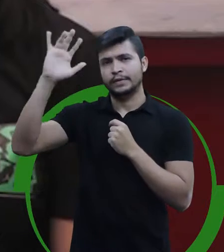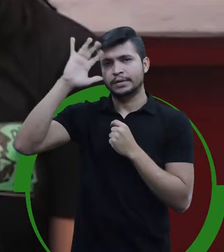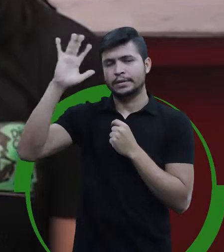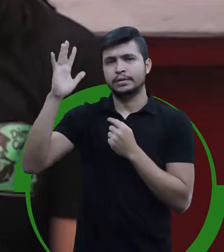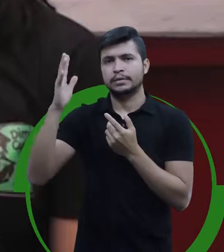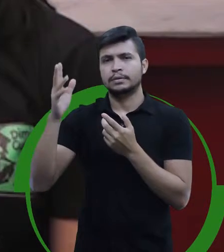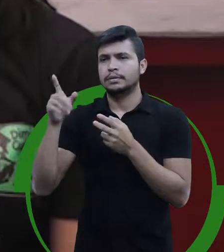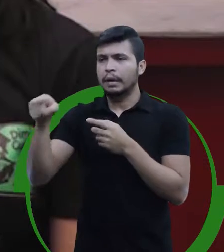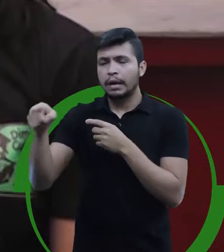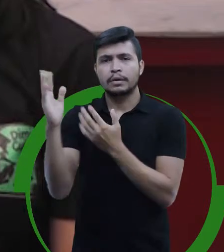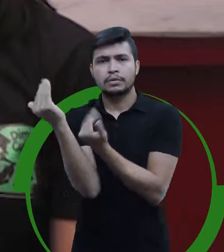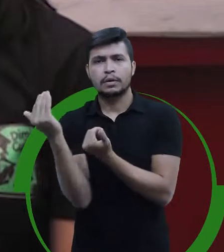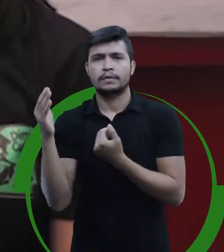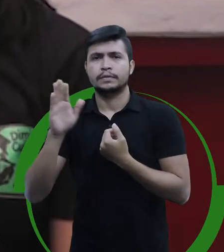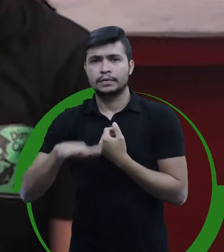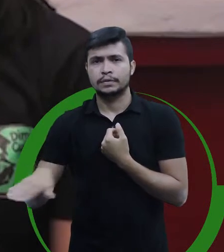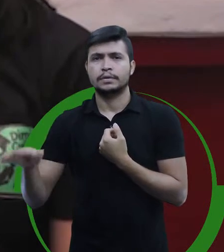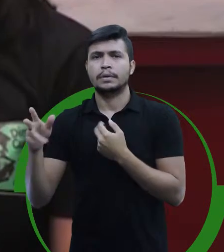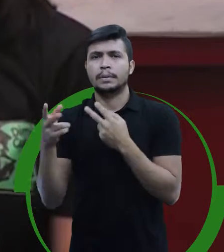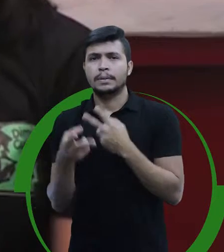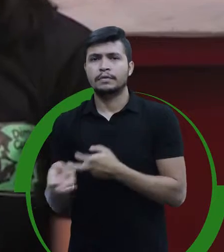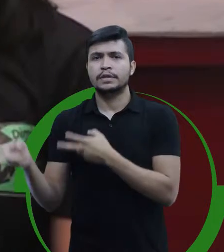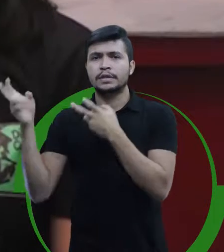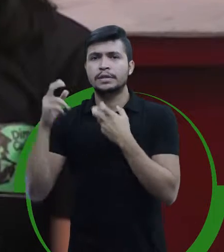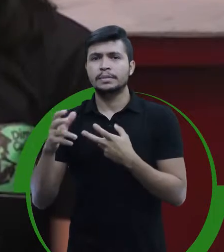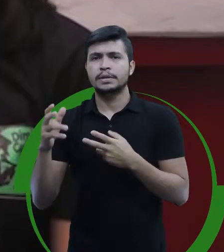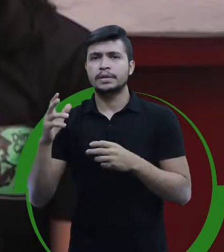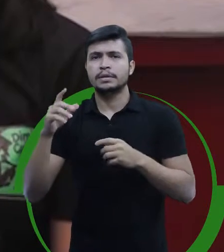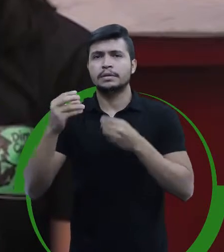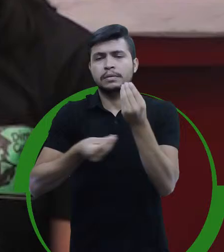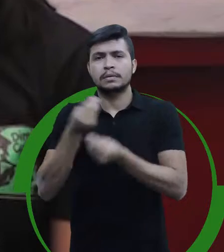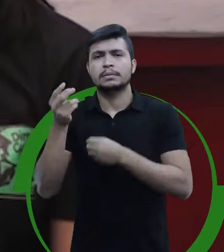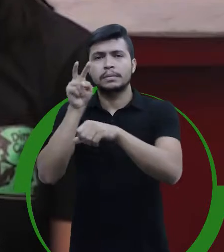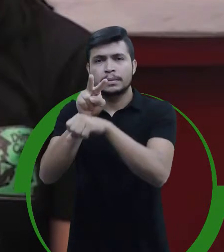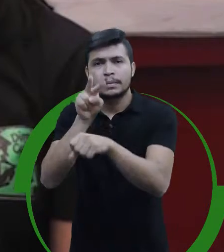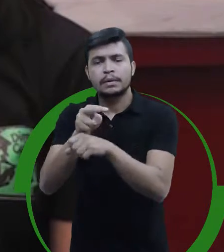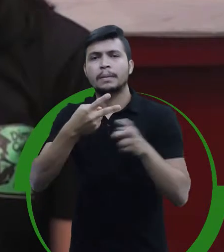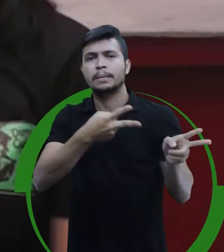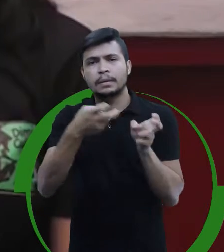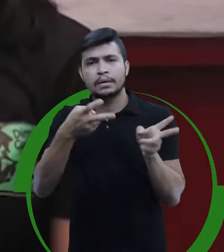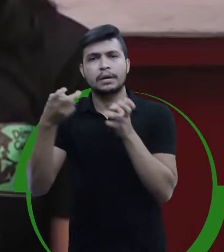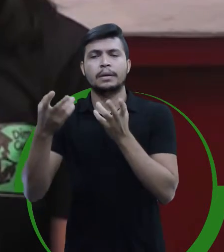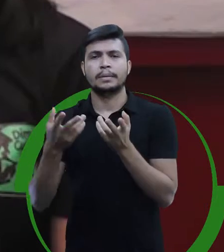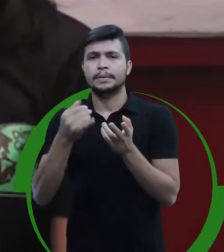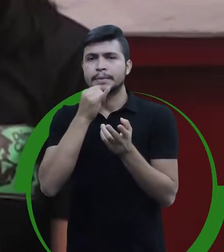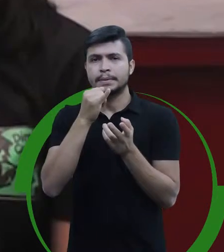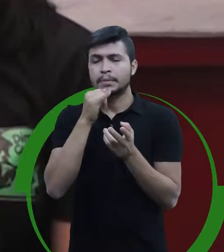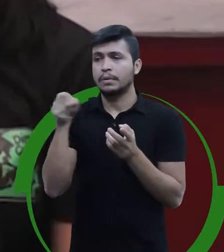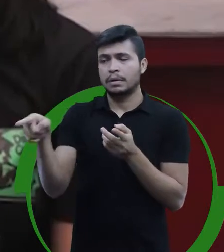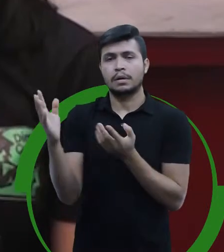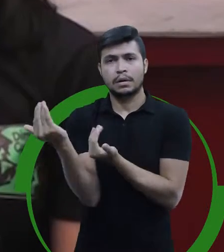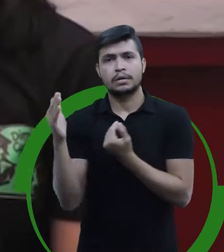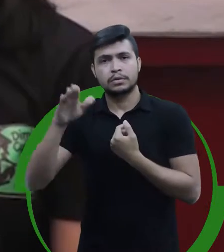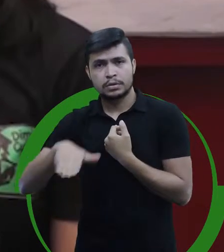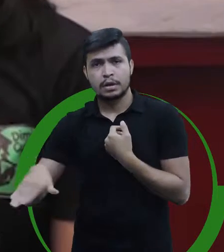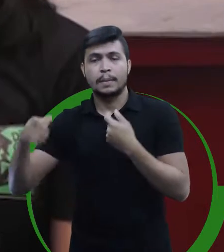adolescente percebe essa interação com a internet e educá-la para ser um guardião da internet, um guardião do